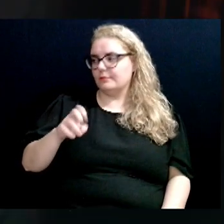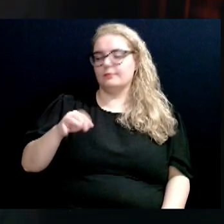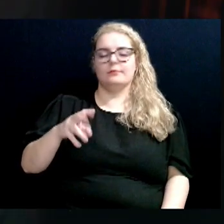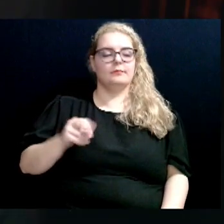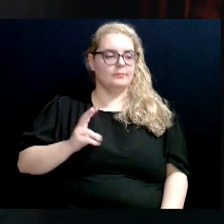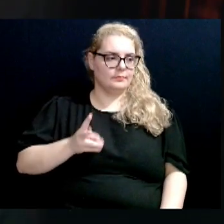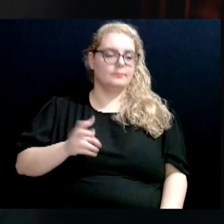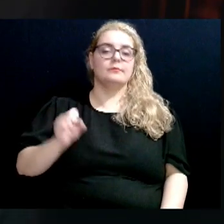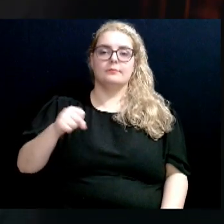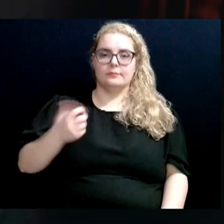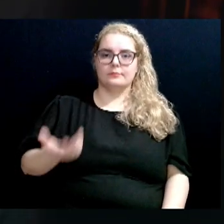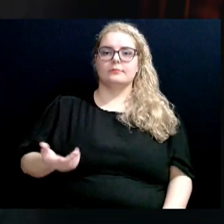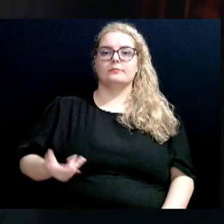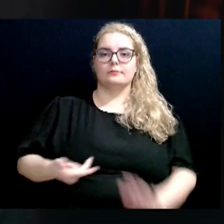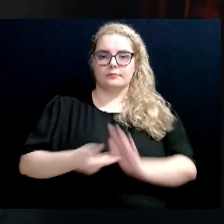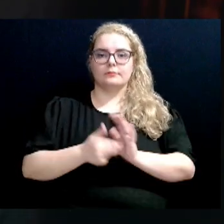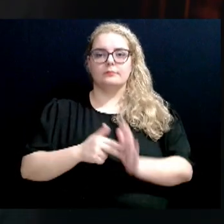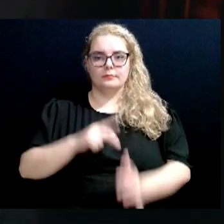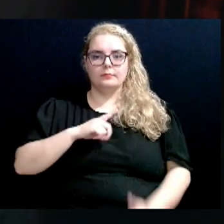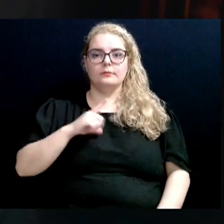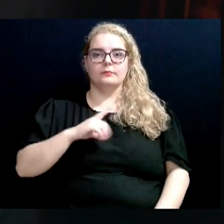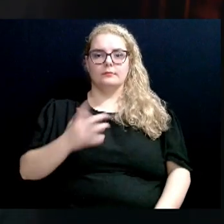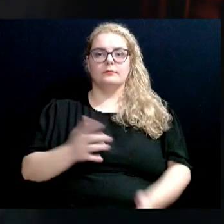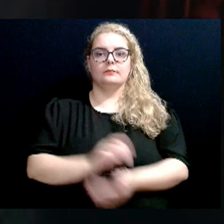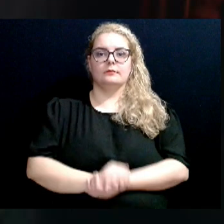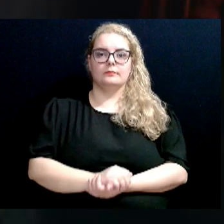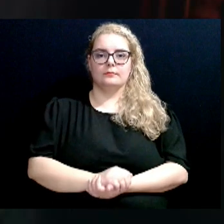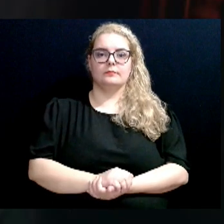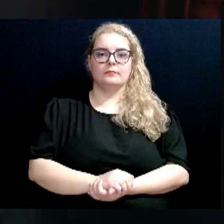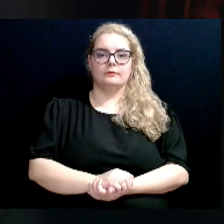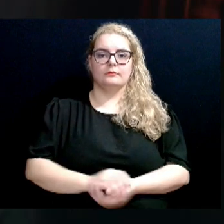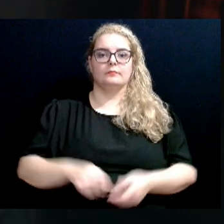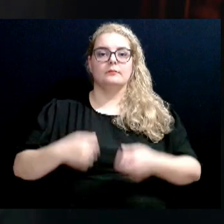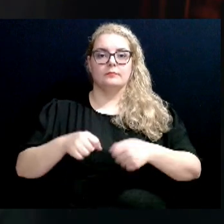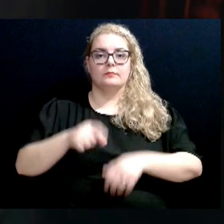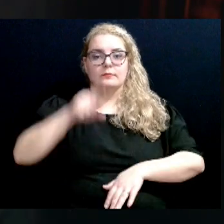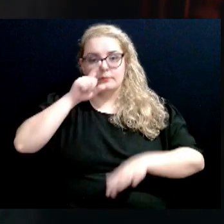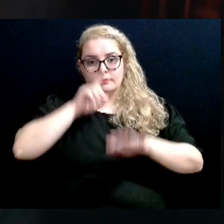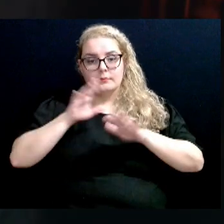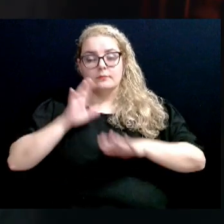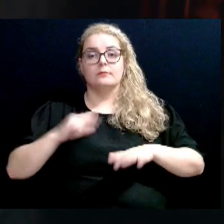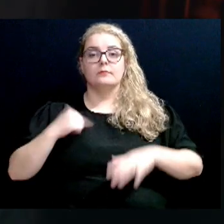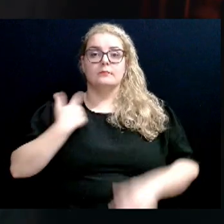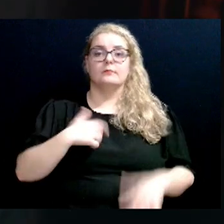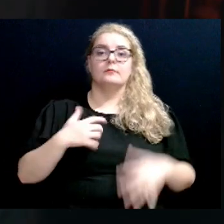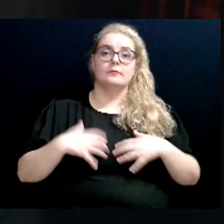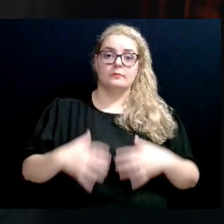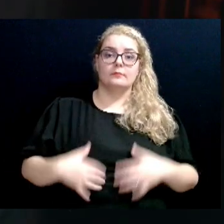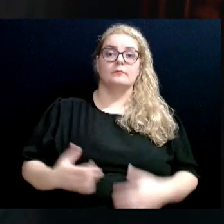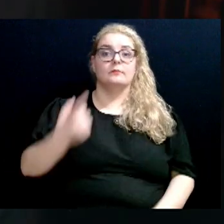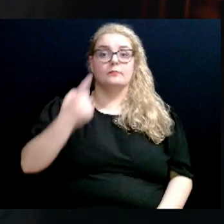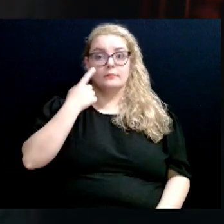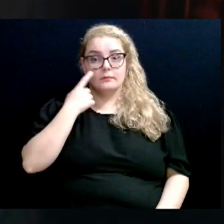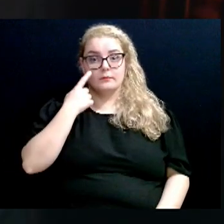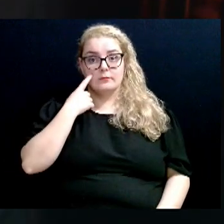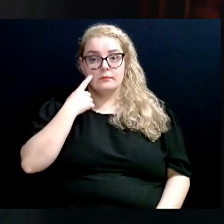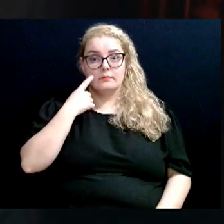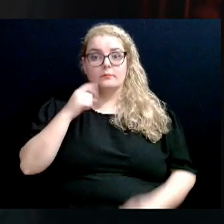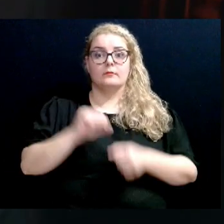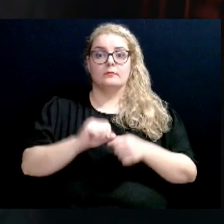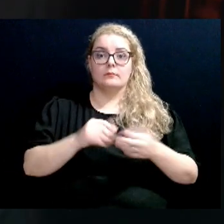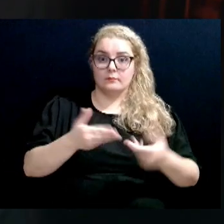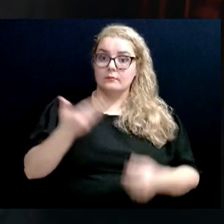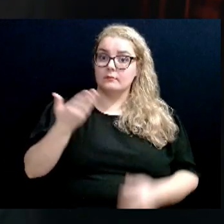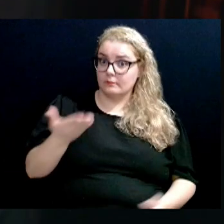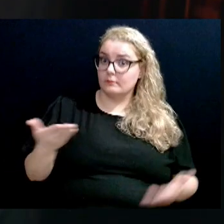todo sentido, né, gente? Então, precisamos cuidar do nosso organismo e olha, faço um convite para você hoje, abre o